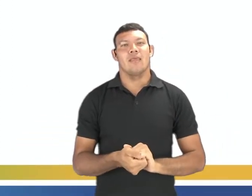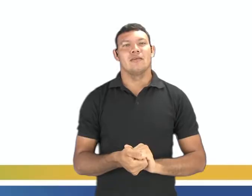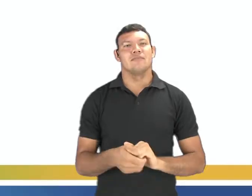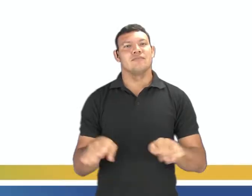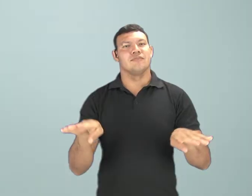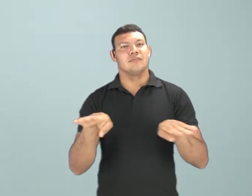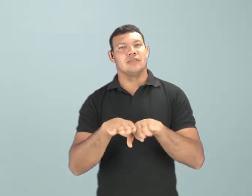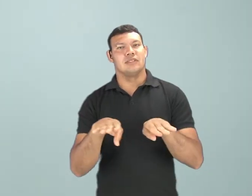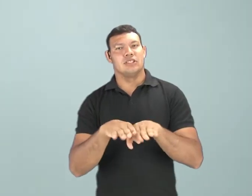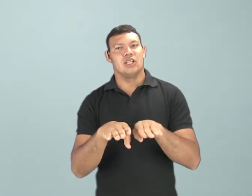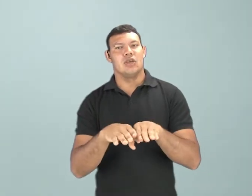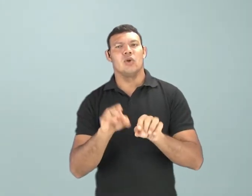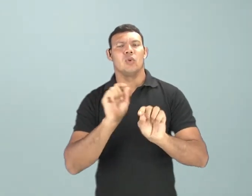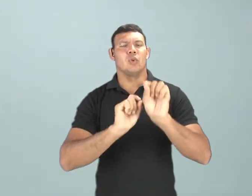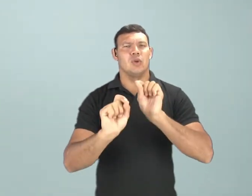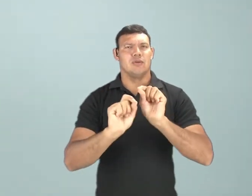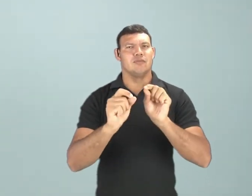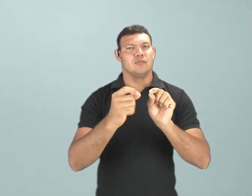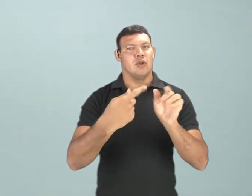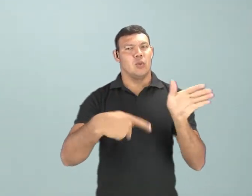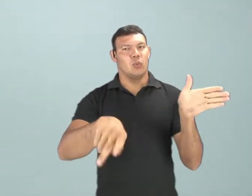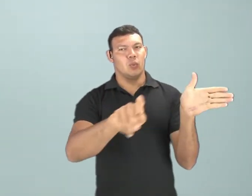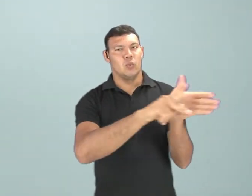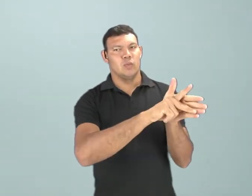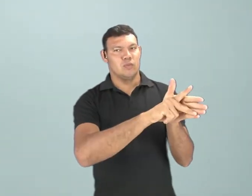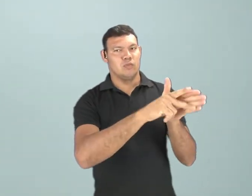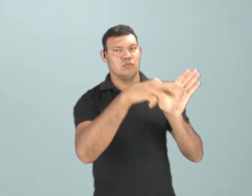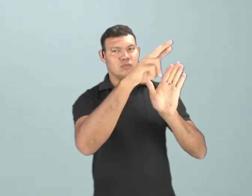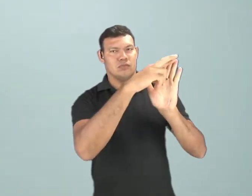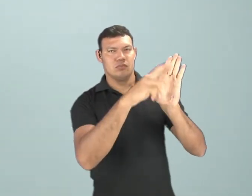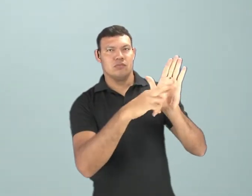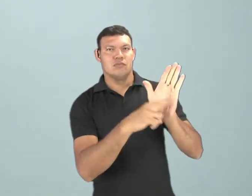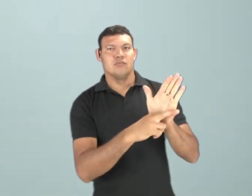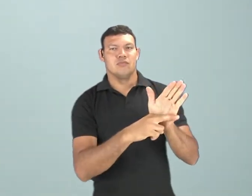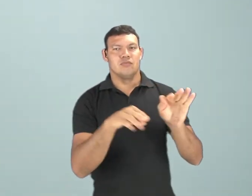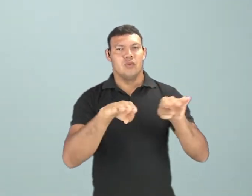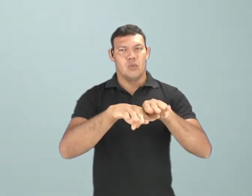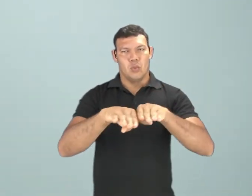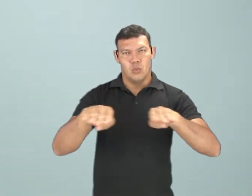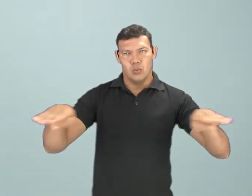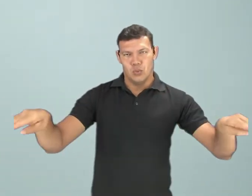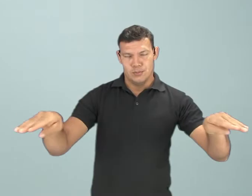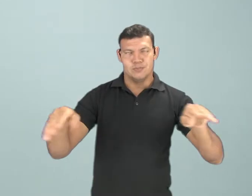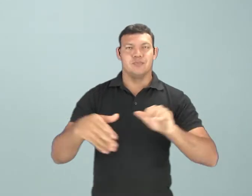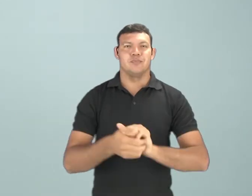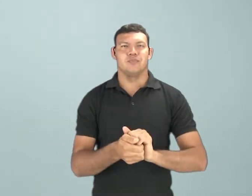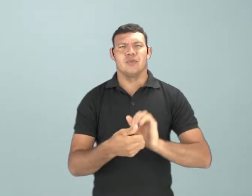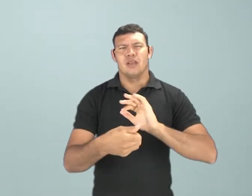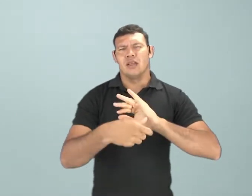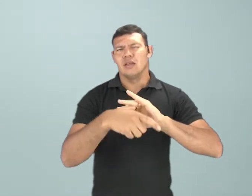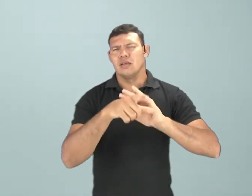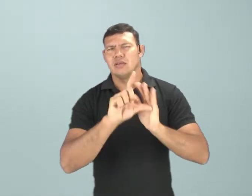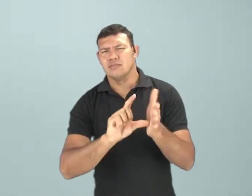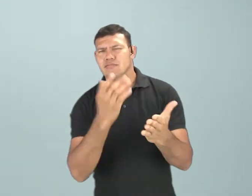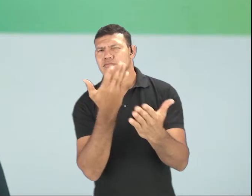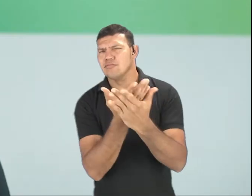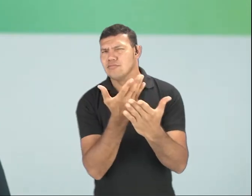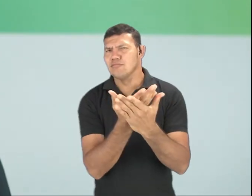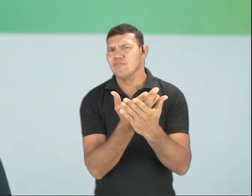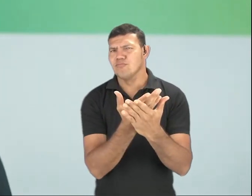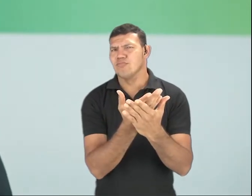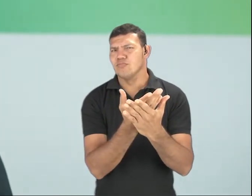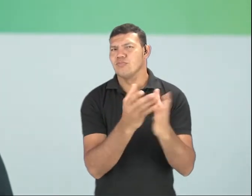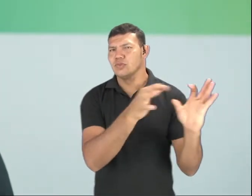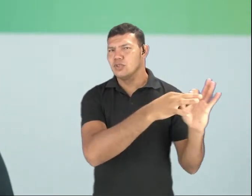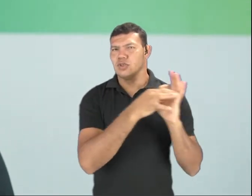algumas propriedades do paralelismo então venham comigo na aula anterior o nós tratamos sobre